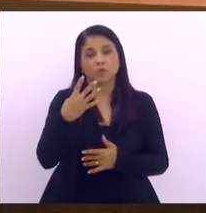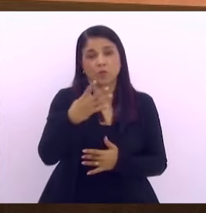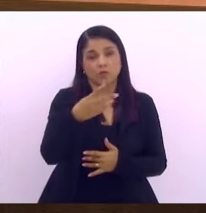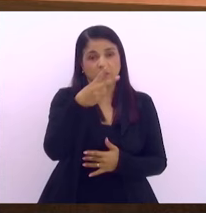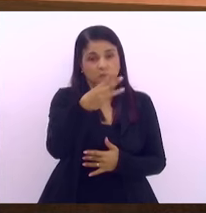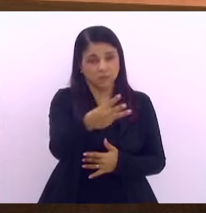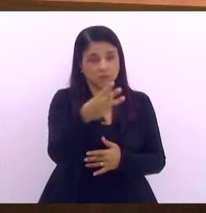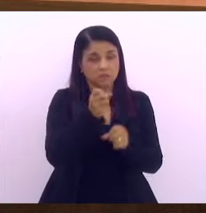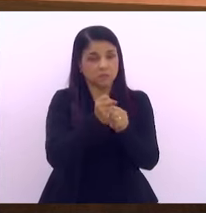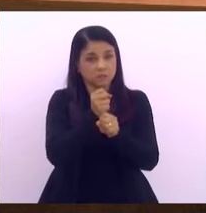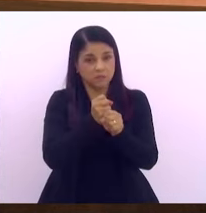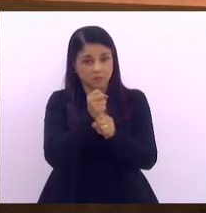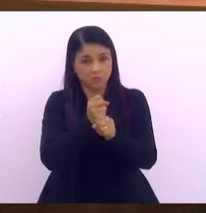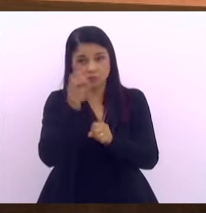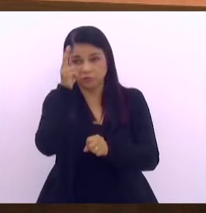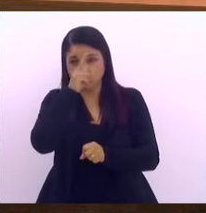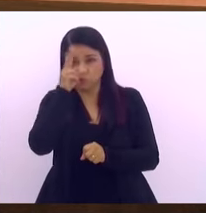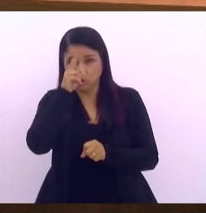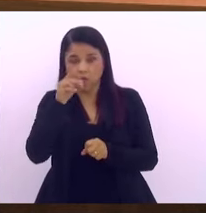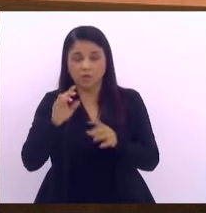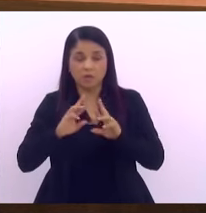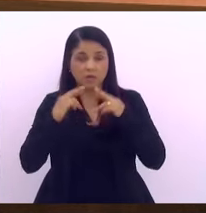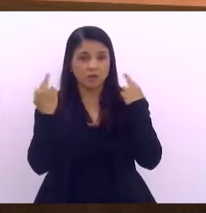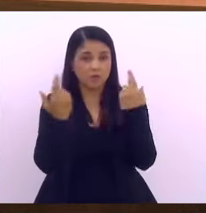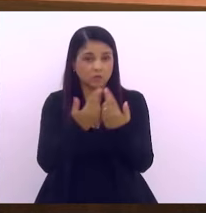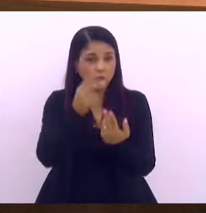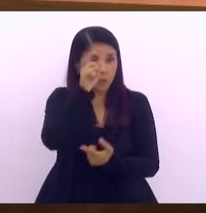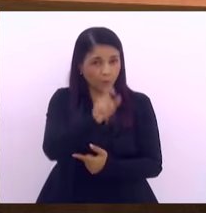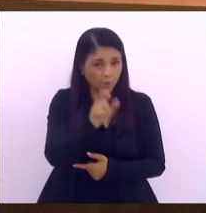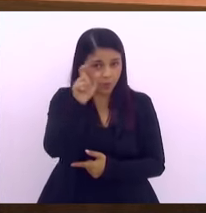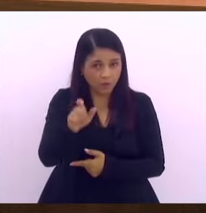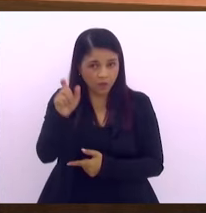anos que essas mulheres se reuniram ali no âmbito